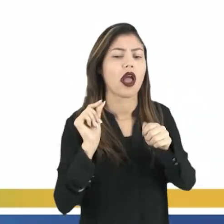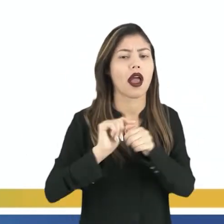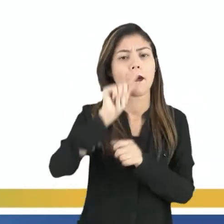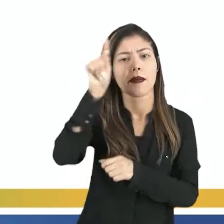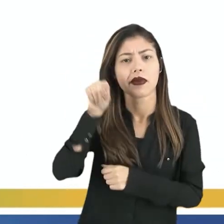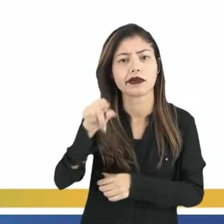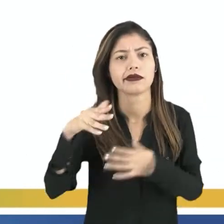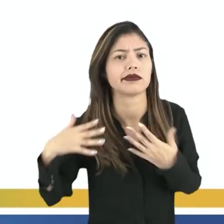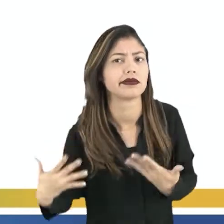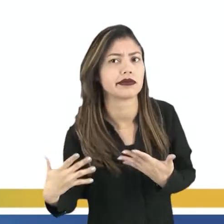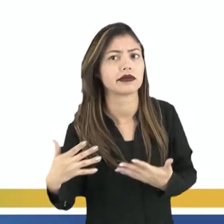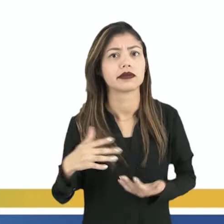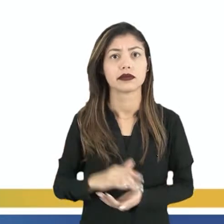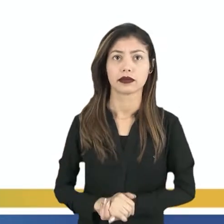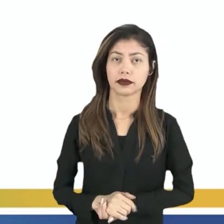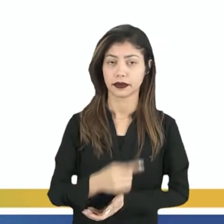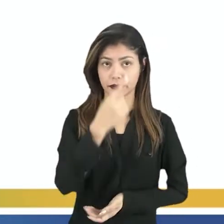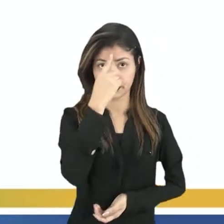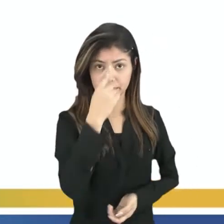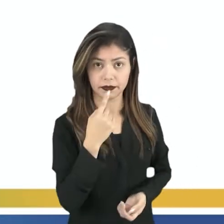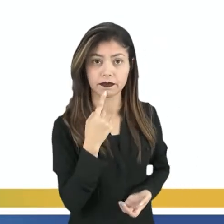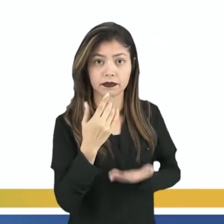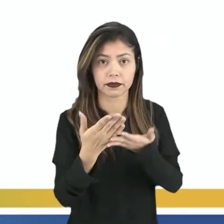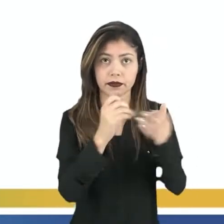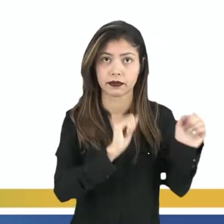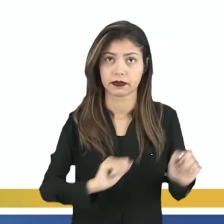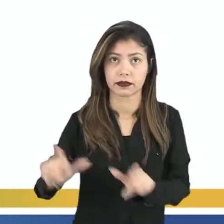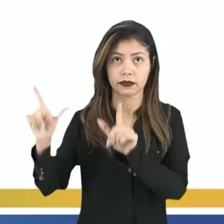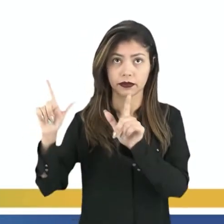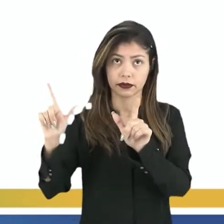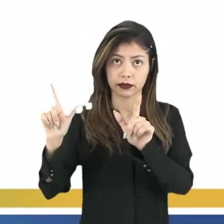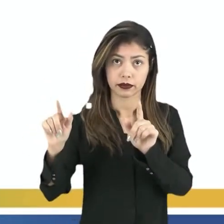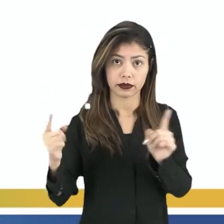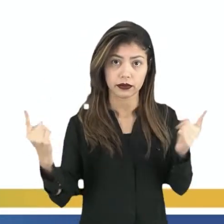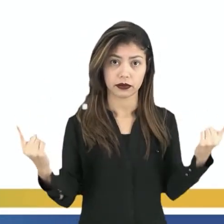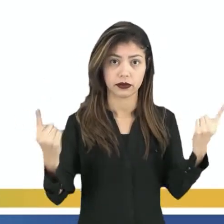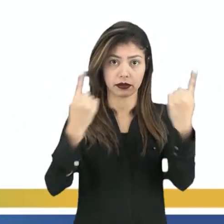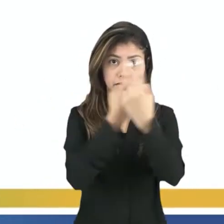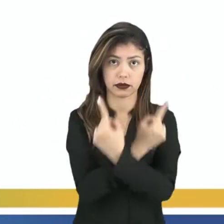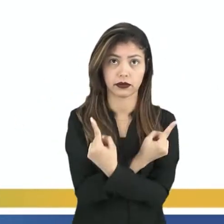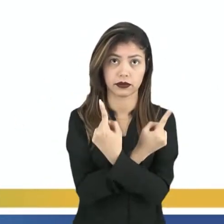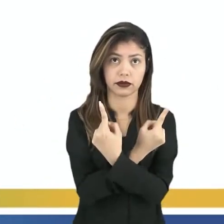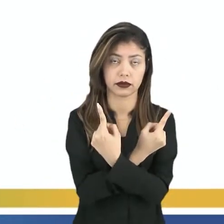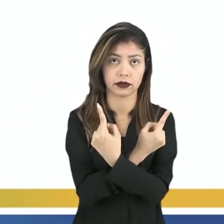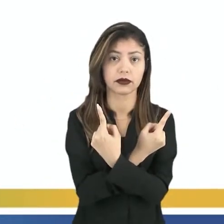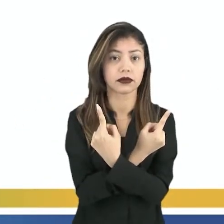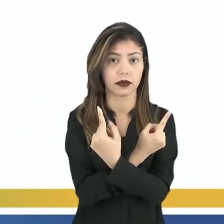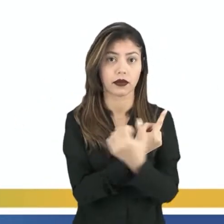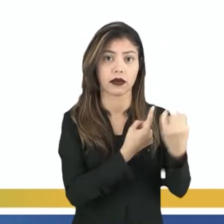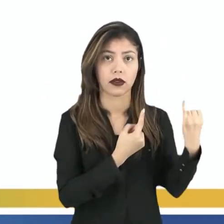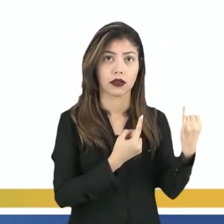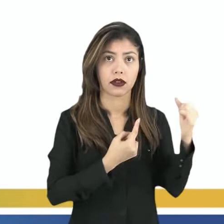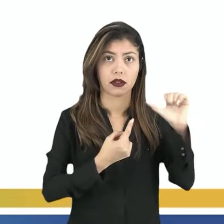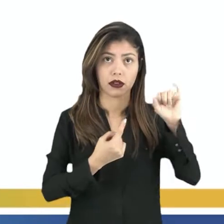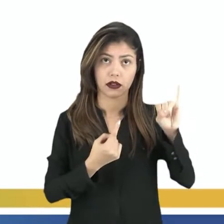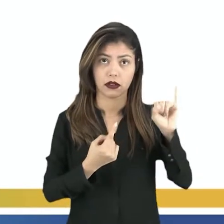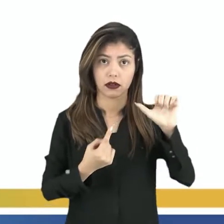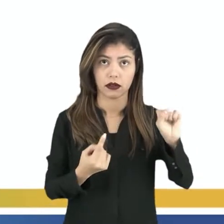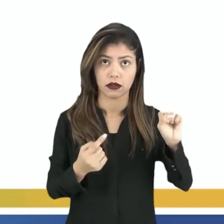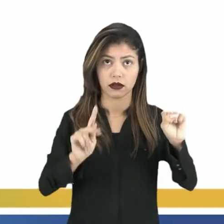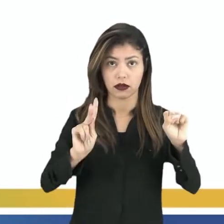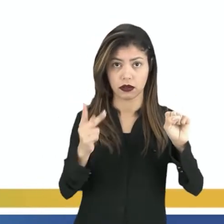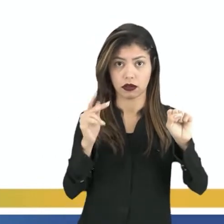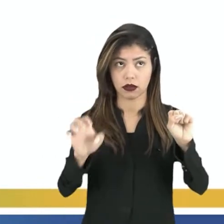frase afirmativa em pergunta? Então, observe as setinhas aí que estão indicando que eu troquei o verbo to be de lugar. Então, agora tem